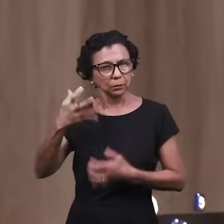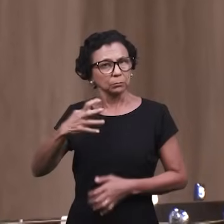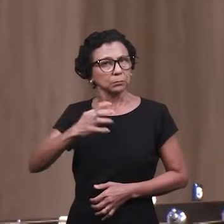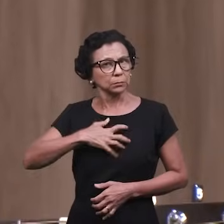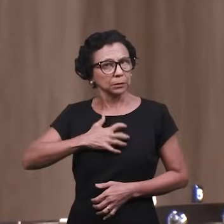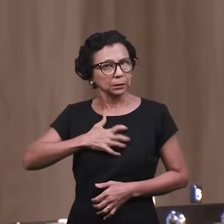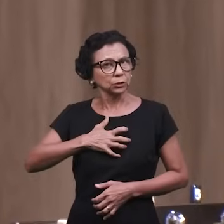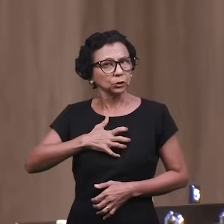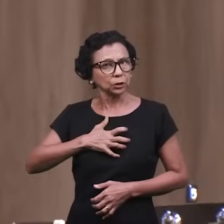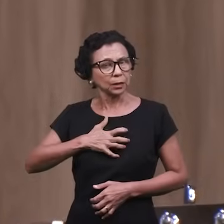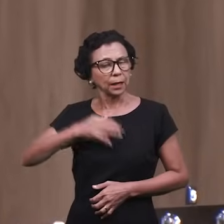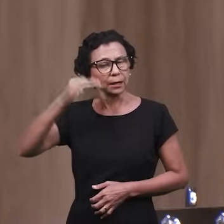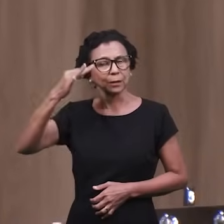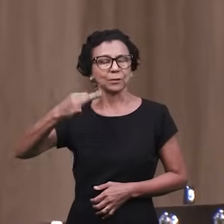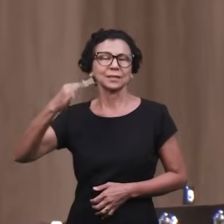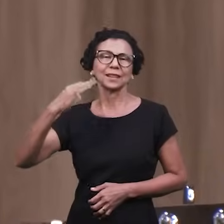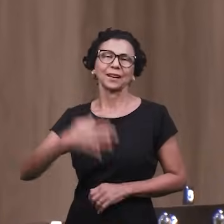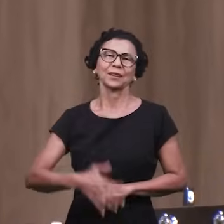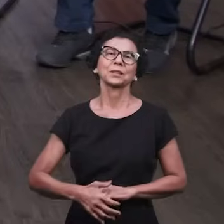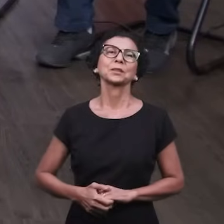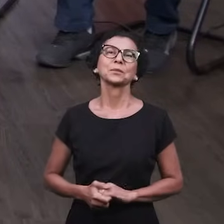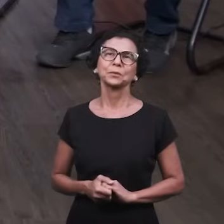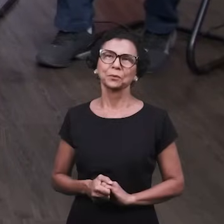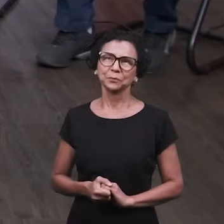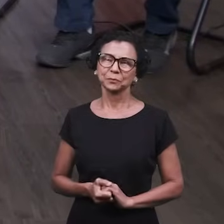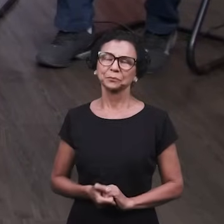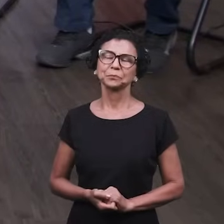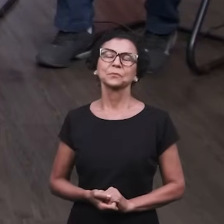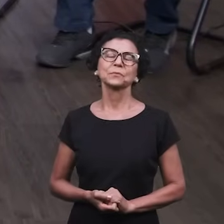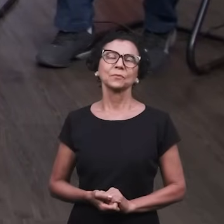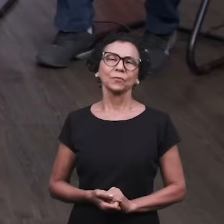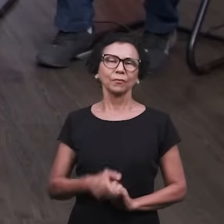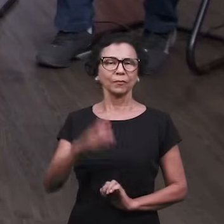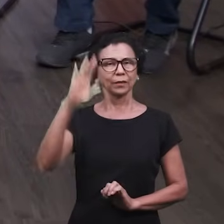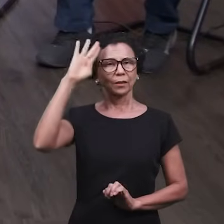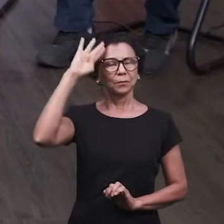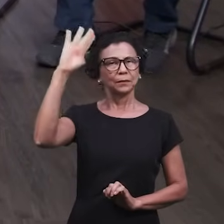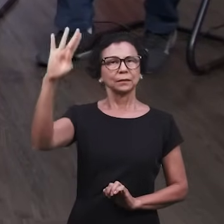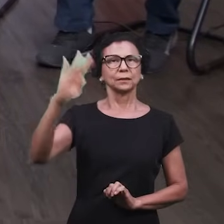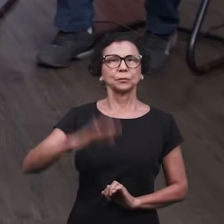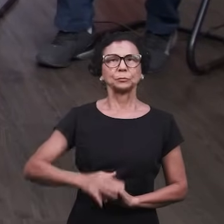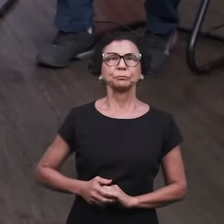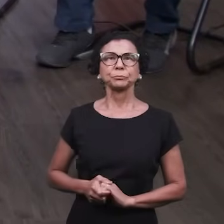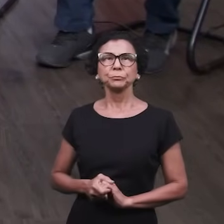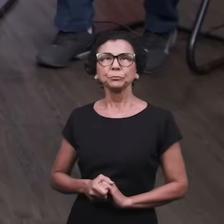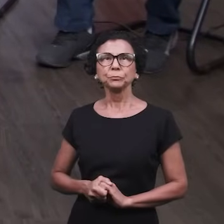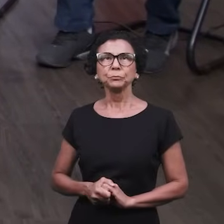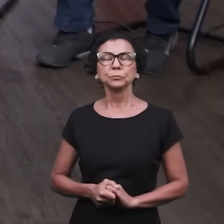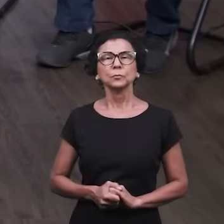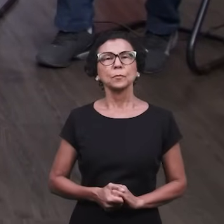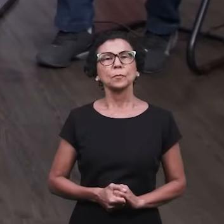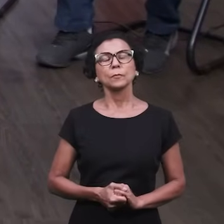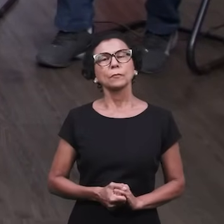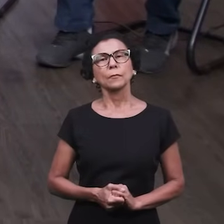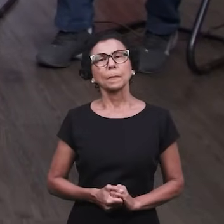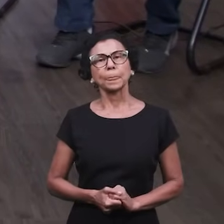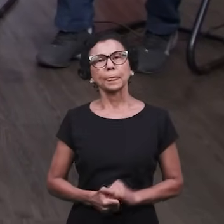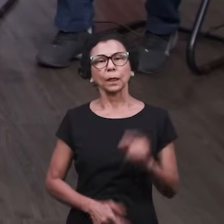o volume ideal. Né? E escutar o que está cantando também, Exatamente, né? A igreja, com no caso. certeza, é fundamental. O instrumento